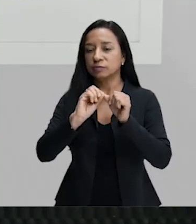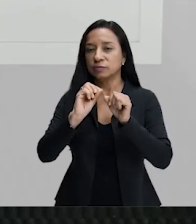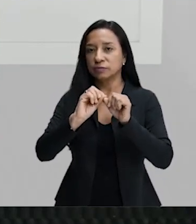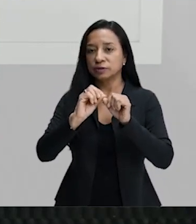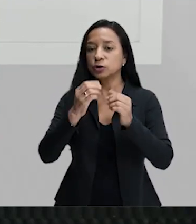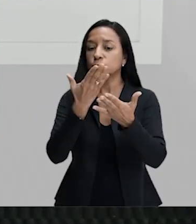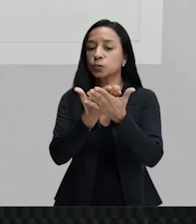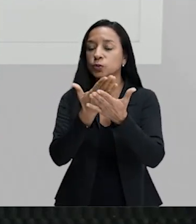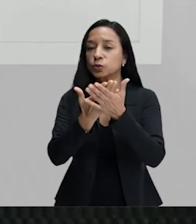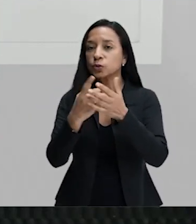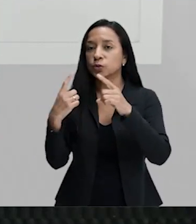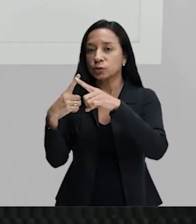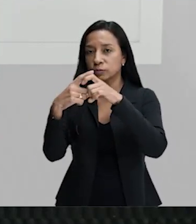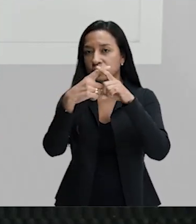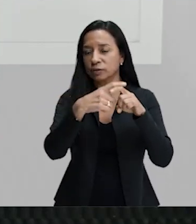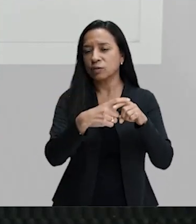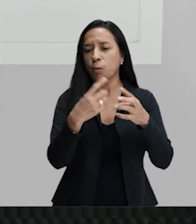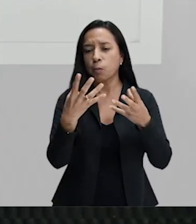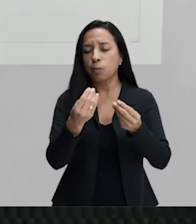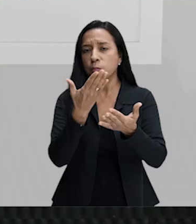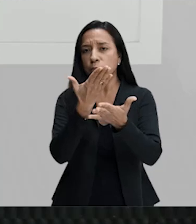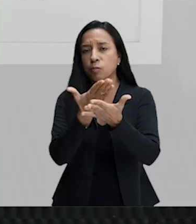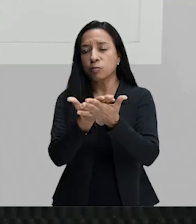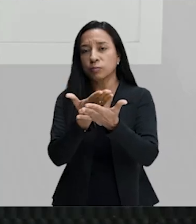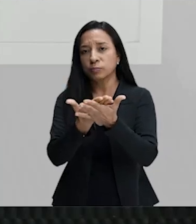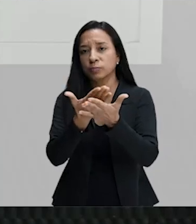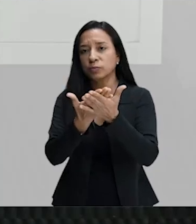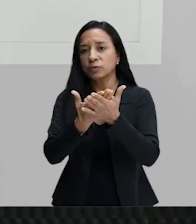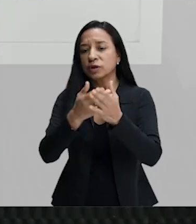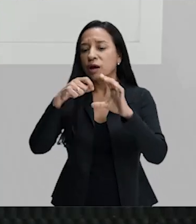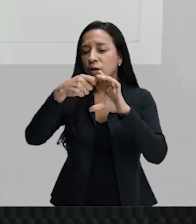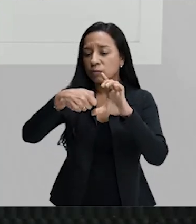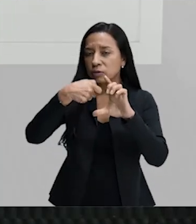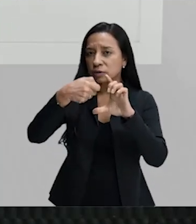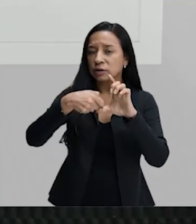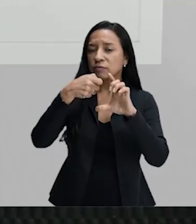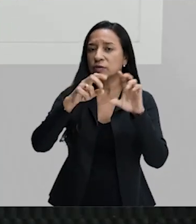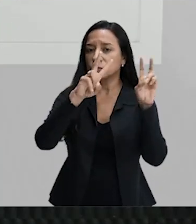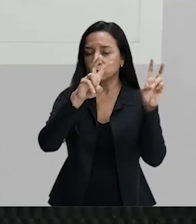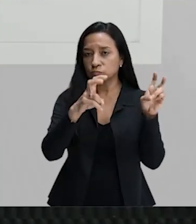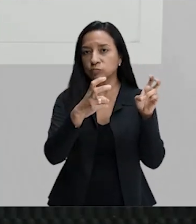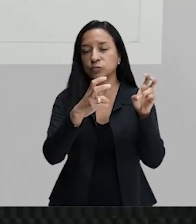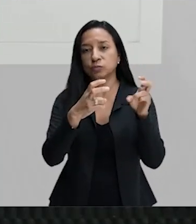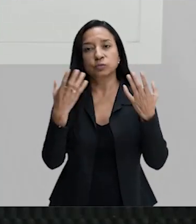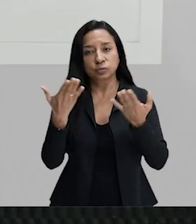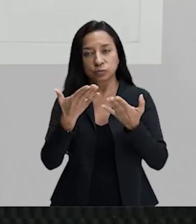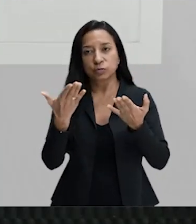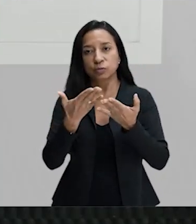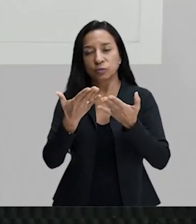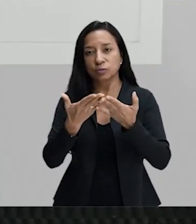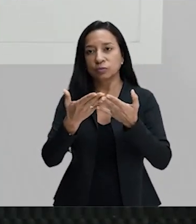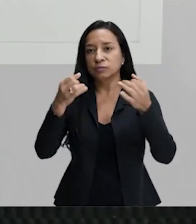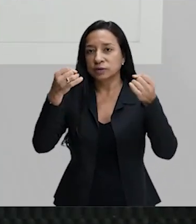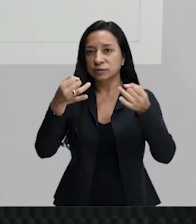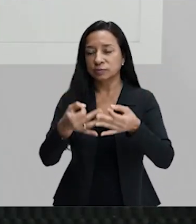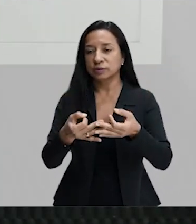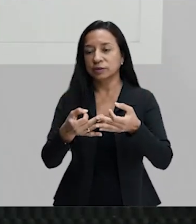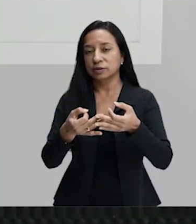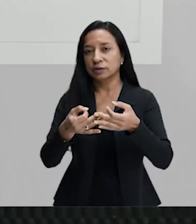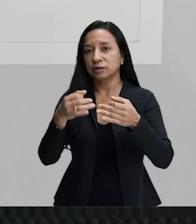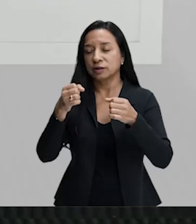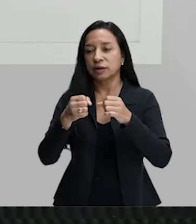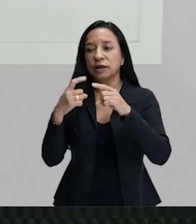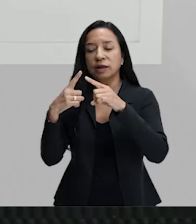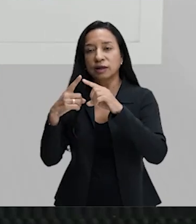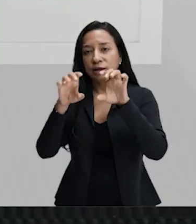do polinômio, né? Já tem muita aula gravada a respeito desse assunto. Hoje a gente vai falando de equações